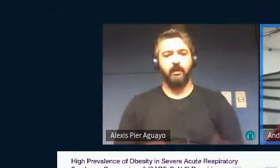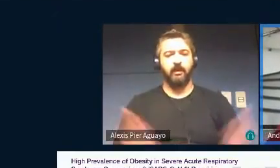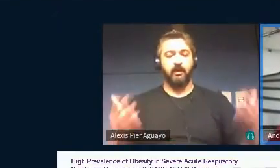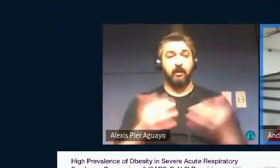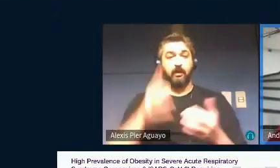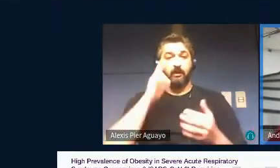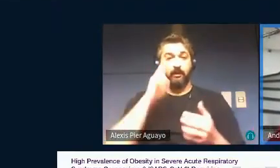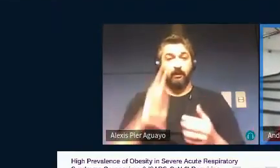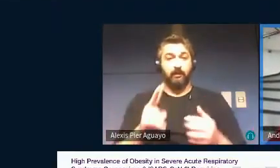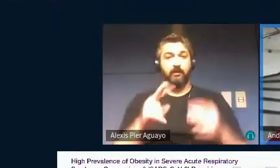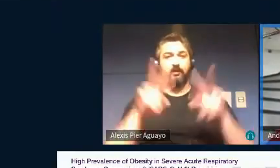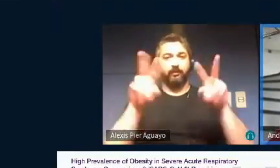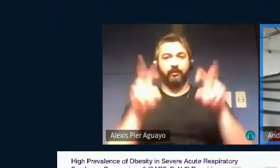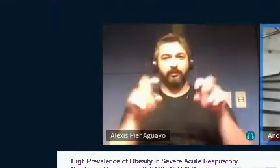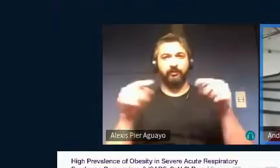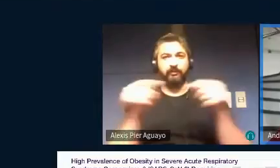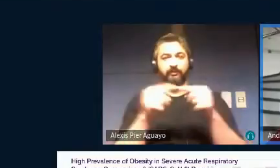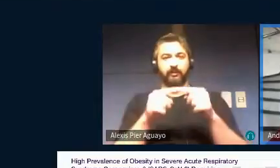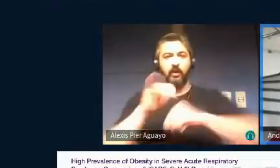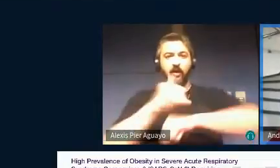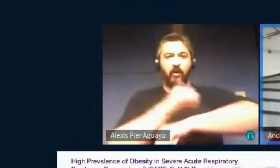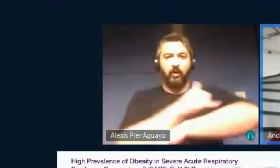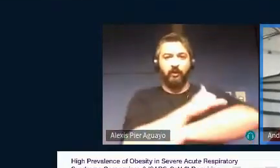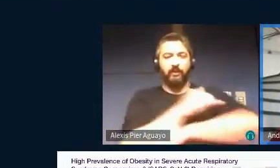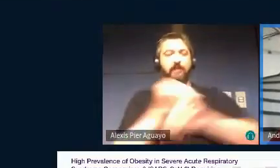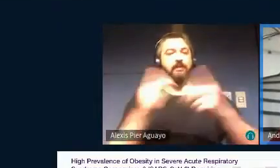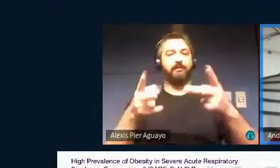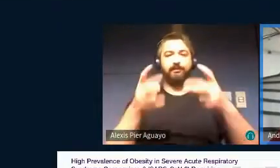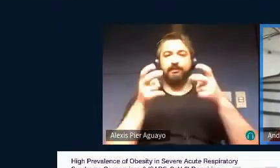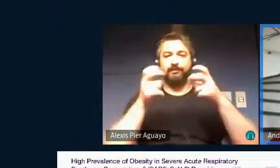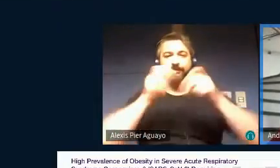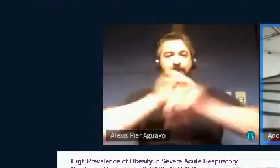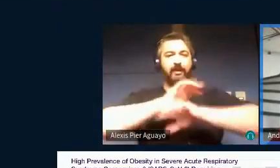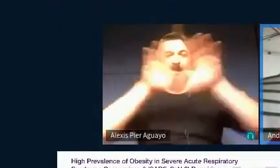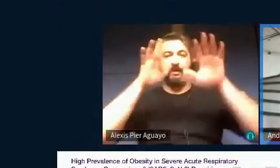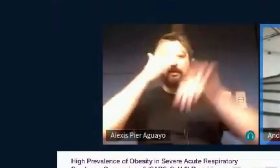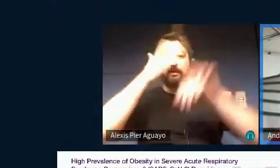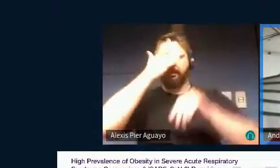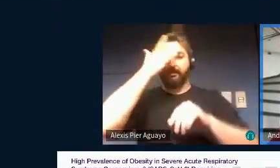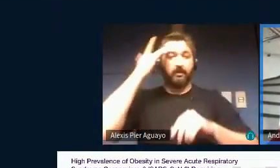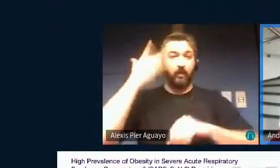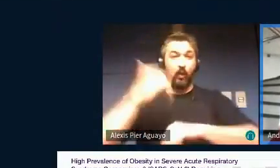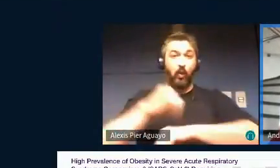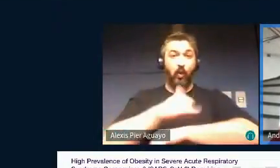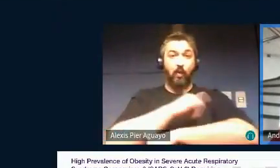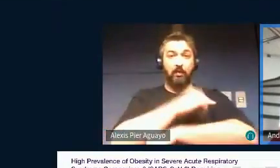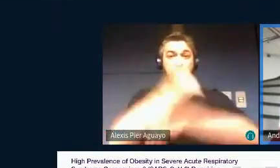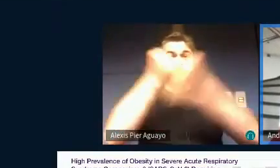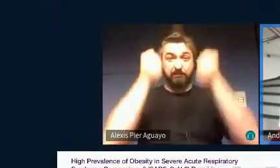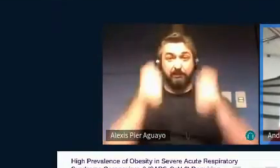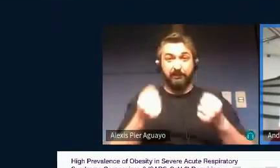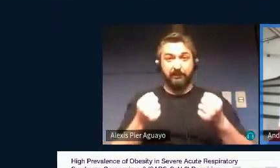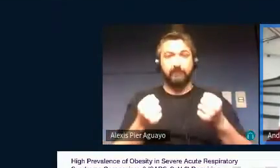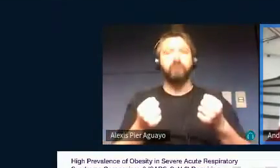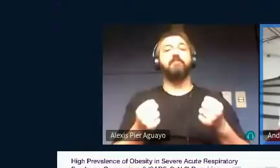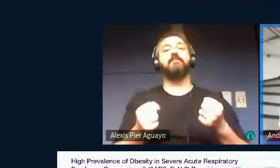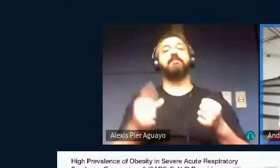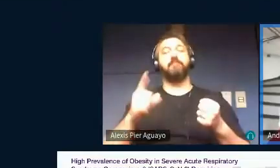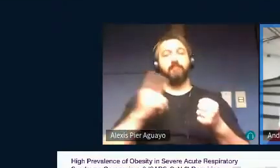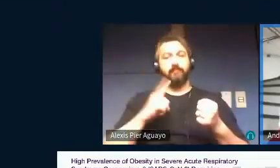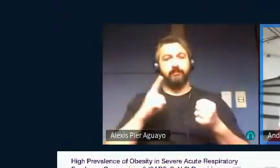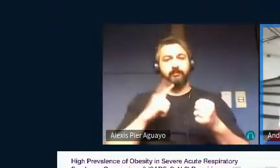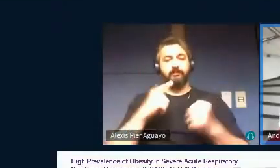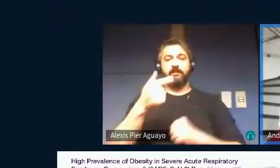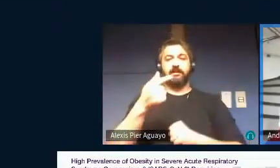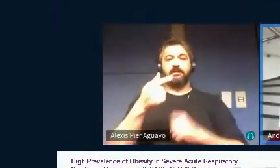a obesidade, a gente vê claramente, por exemplo, um indivíduo com obesidade mórbida, ele tem uma proporção 7 vezes